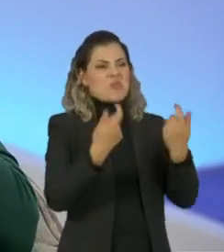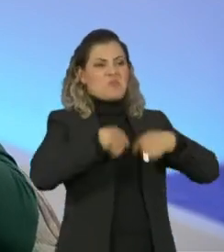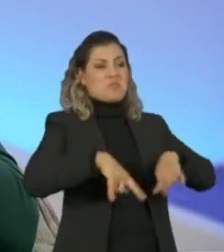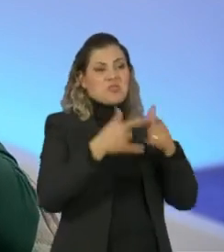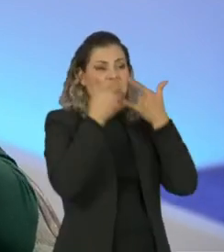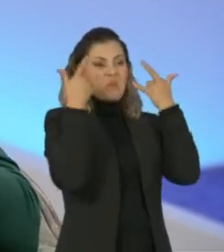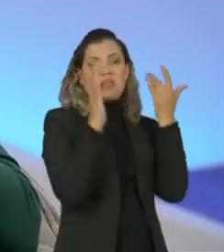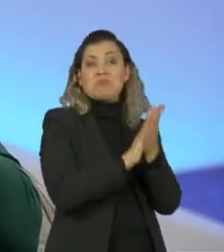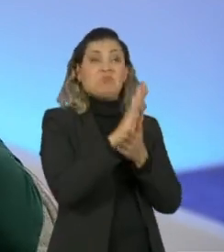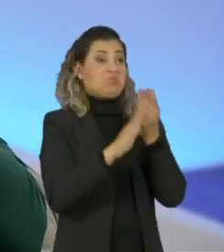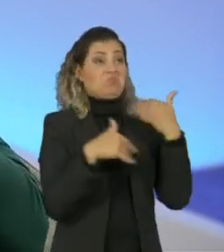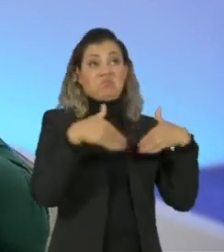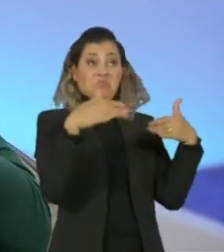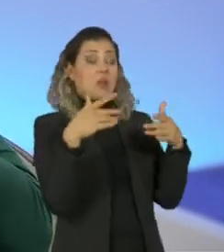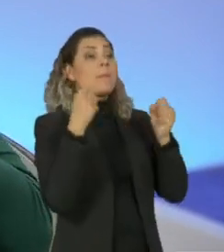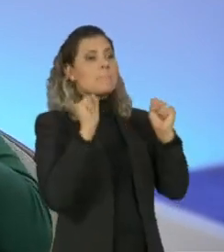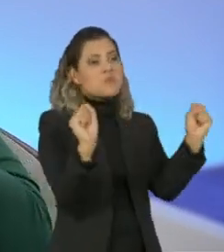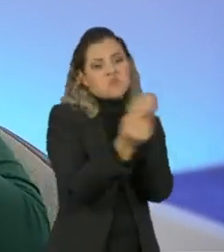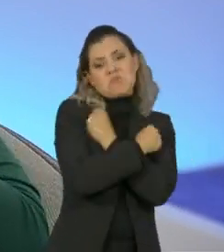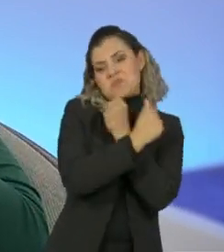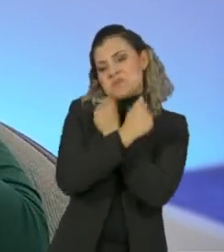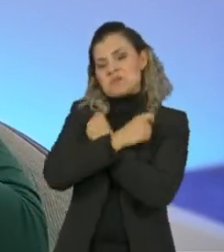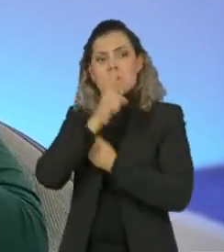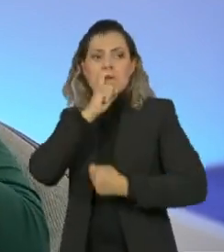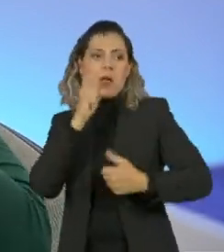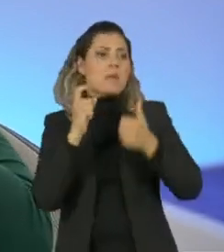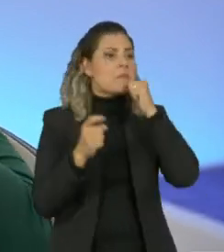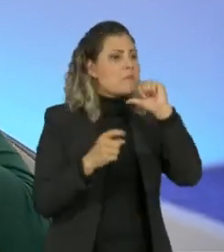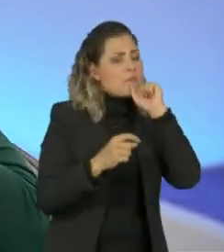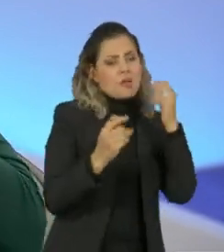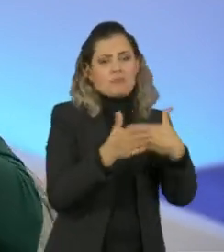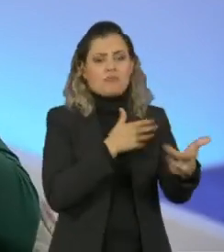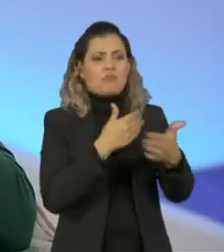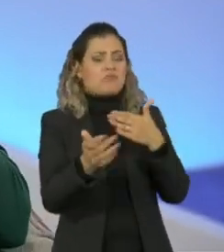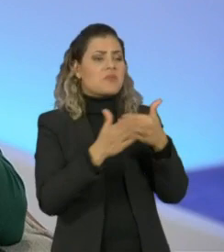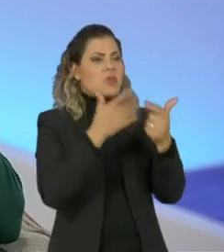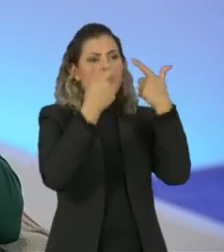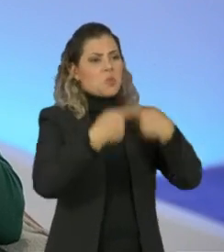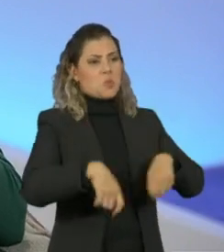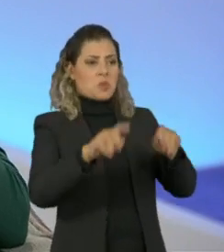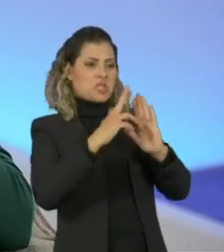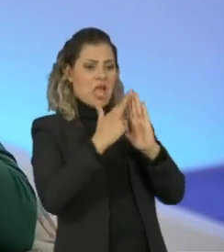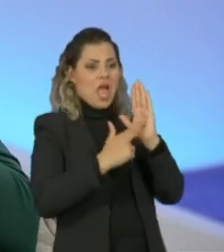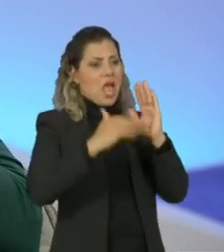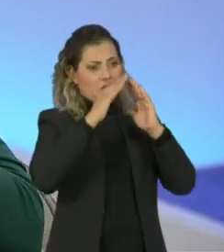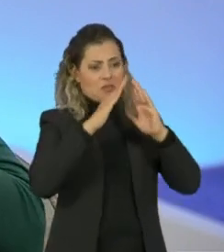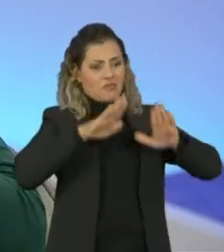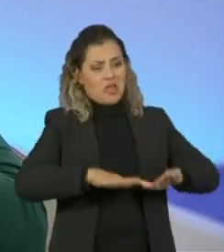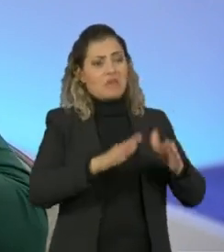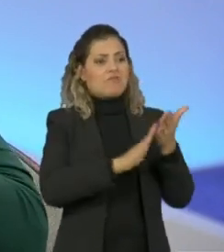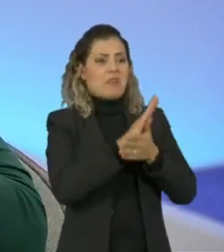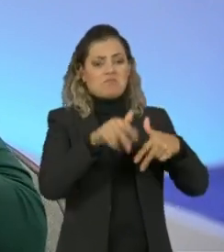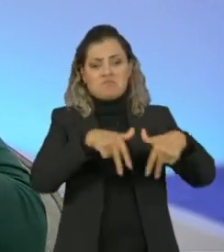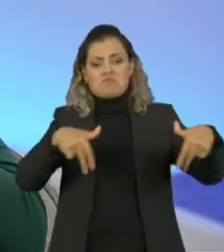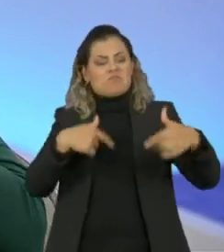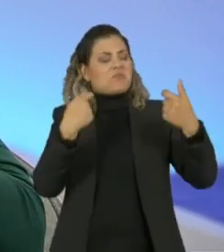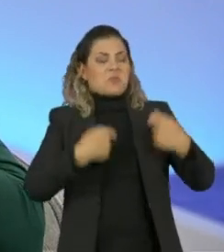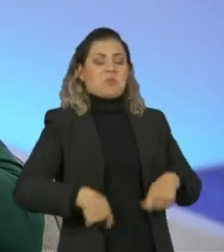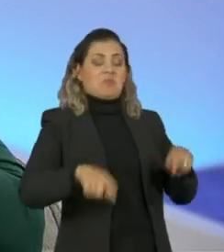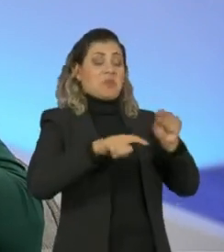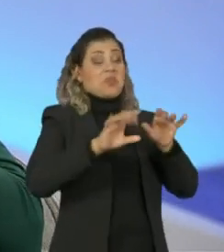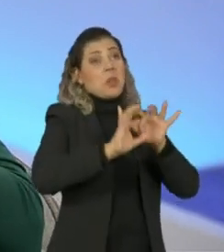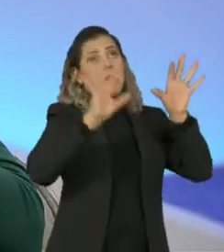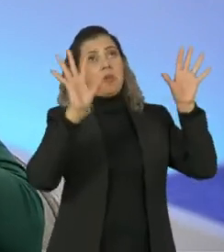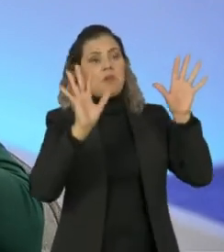mais usar máscara, posso abraçar meus pais idosos e não preciso mais cumprir as medidas de distanciamento físico e distanciamento